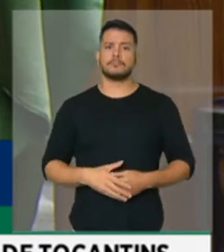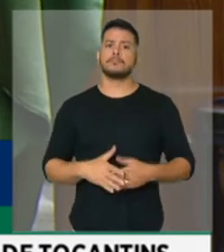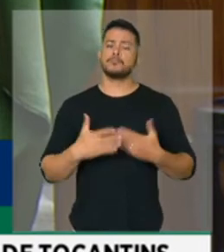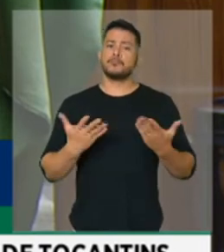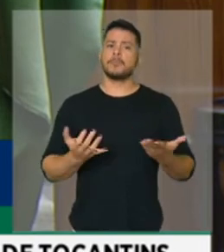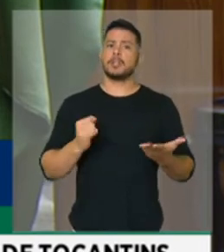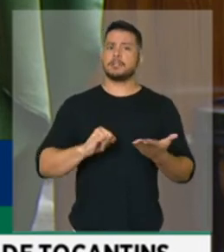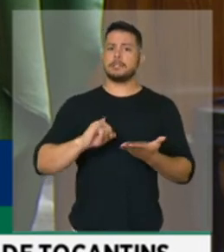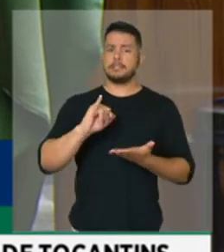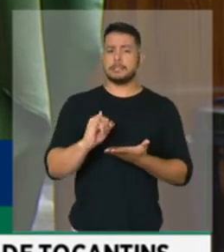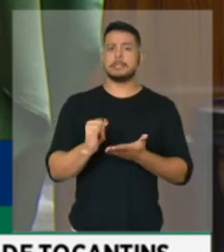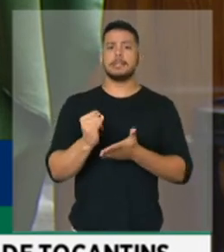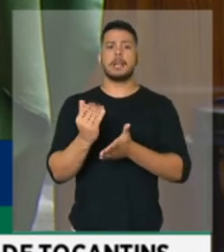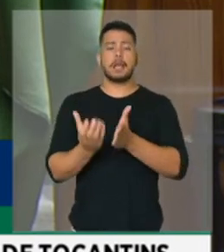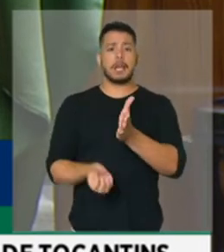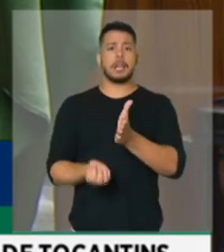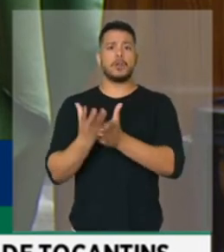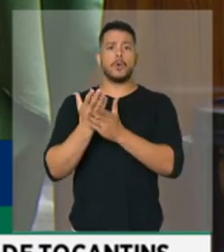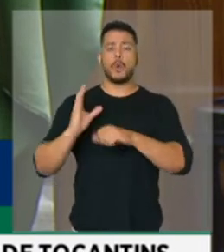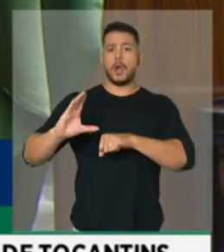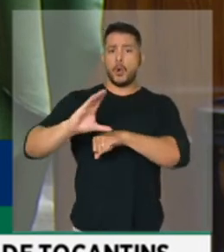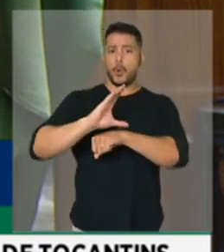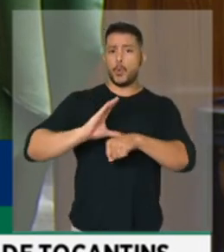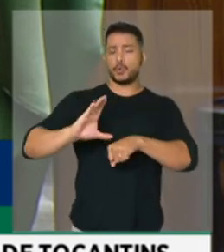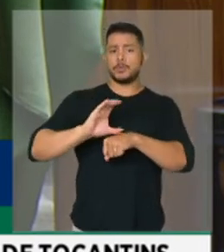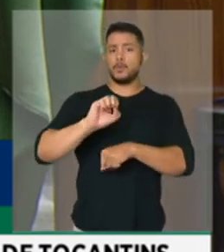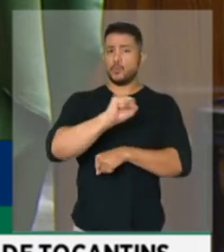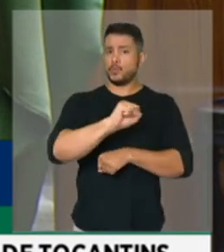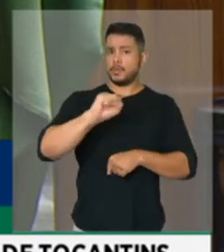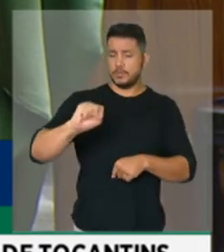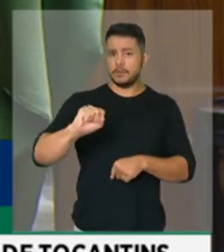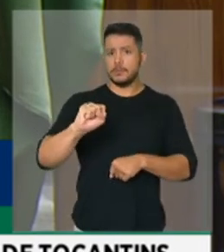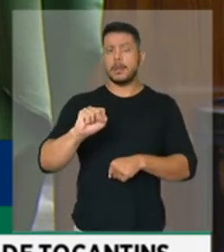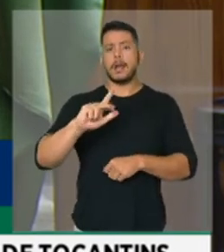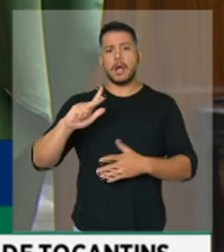Cidadã de 88, após uma luta